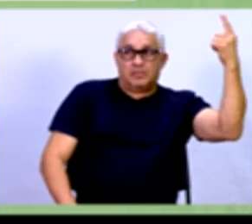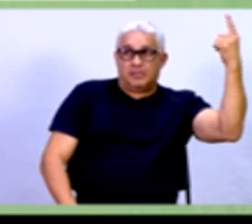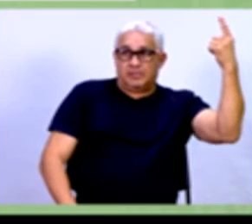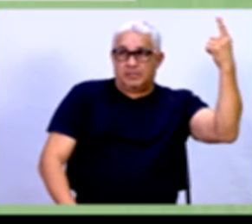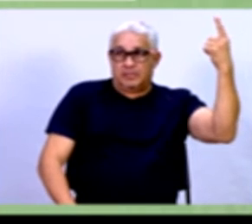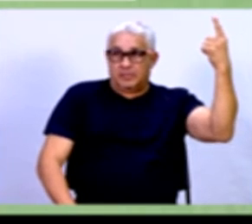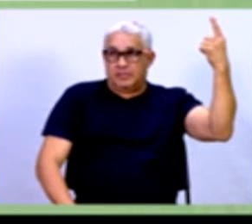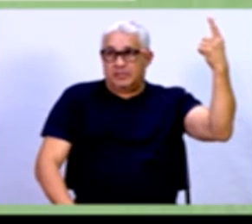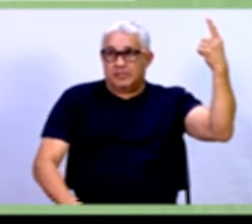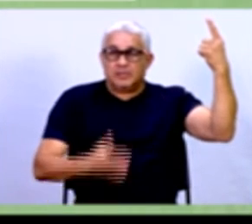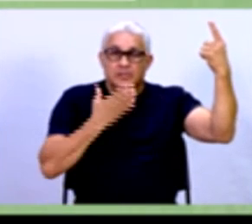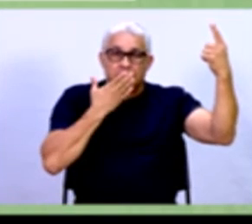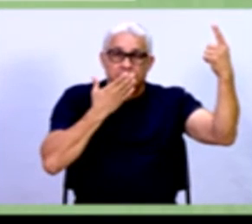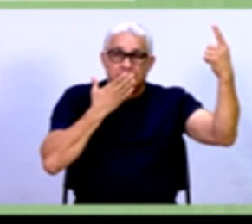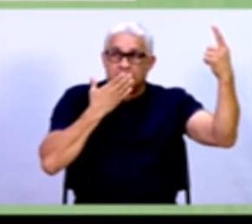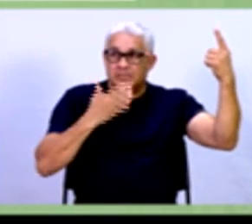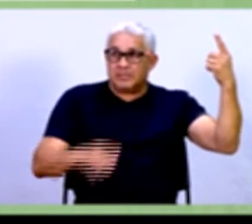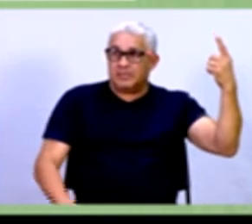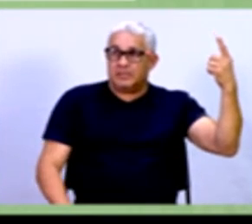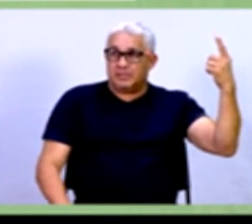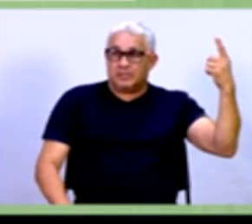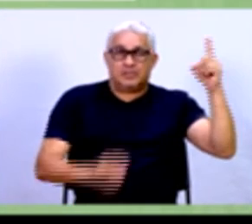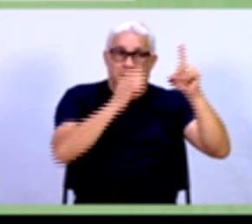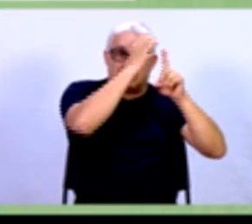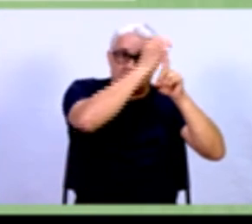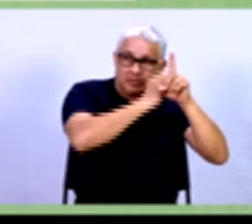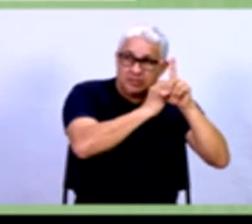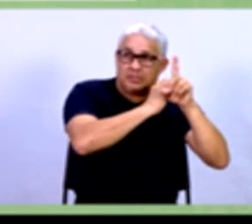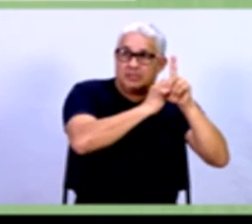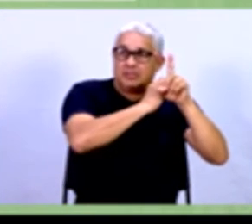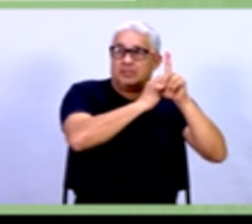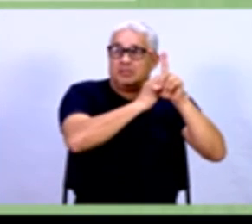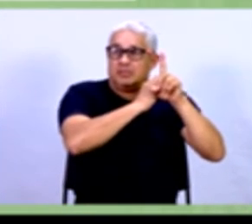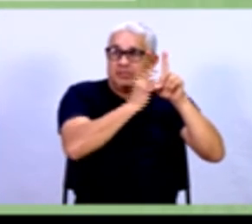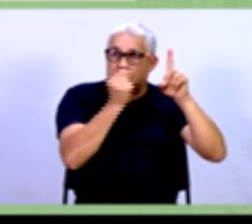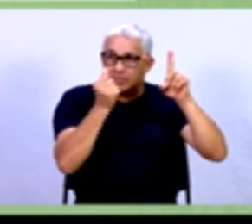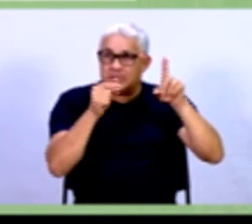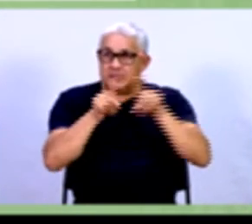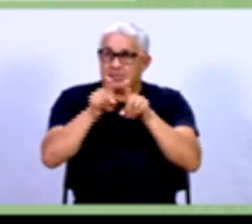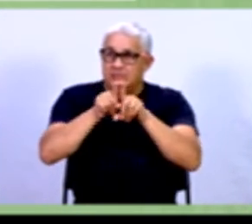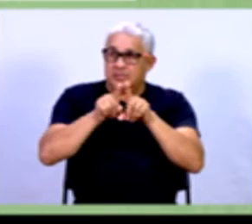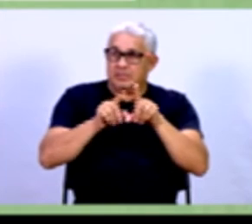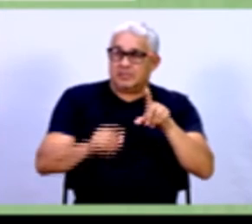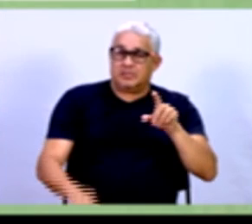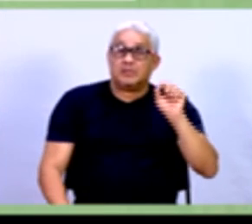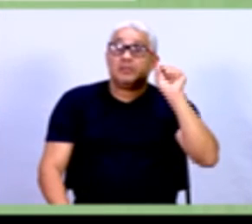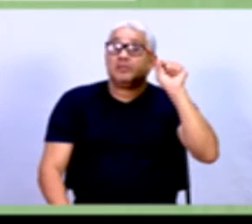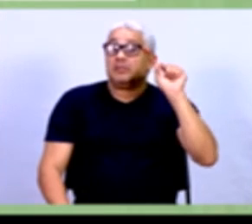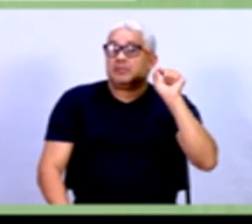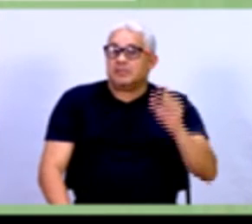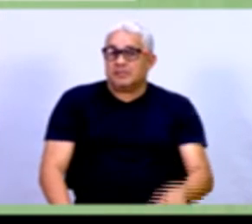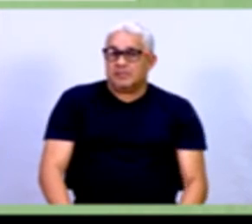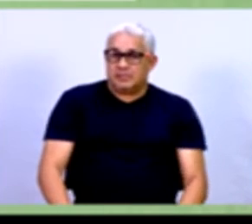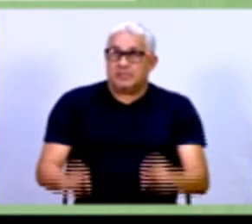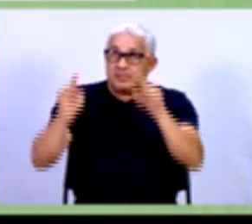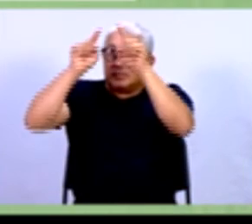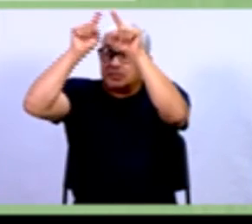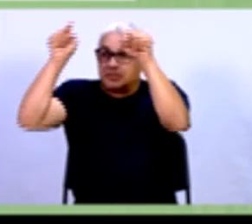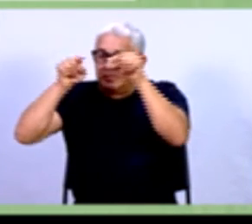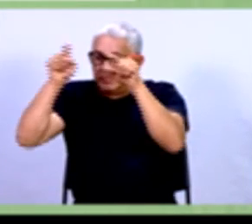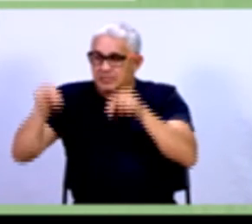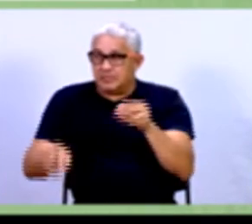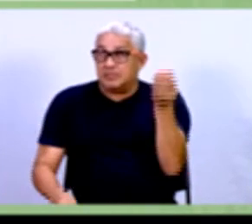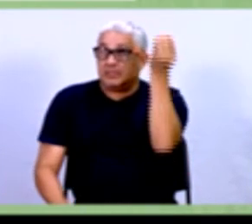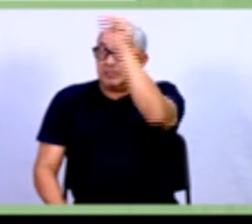o tipo de levantamento, cronograma, custos envolvidos, etc. Acabei de falar, gente, quando tem